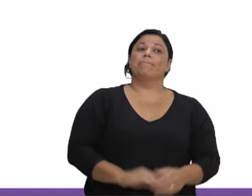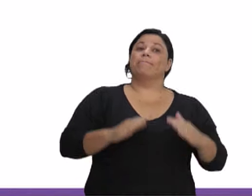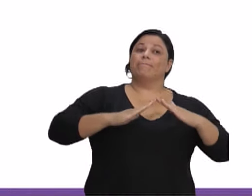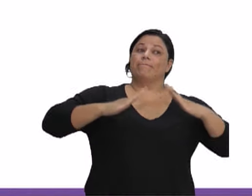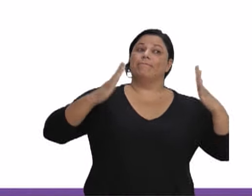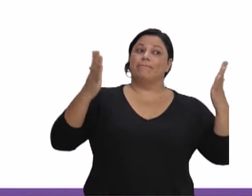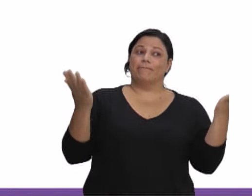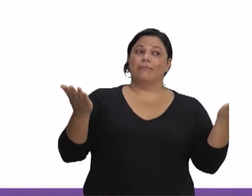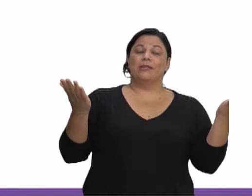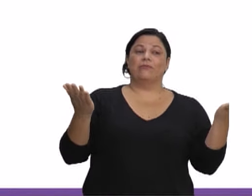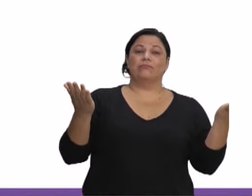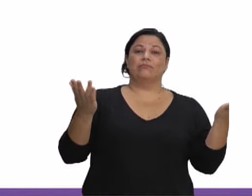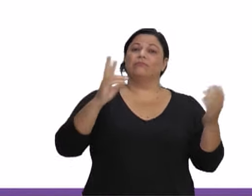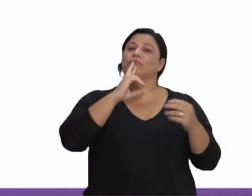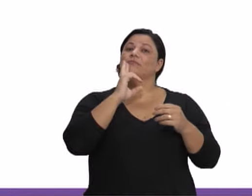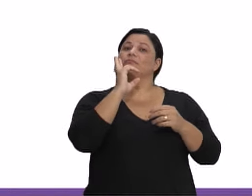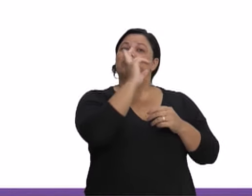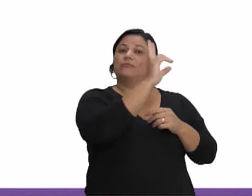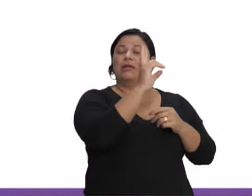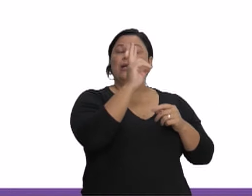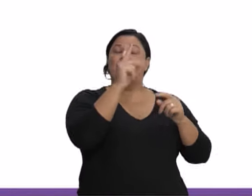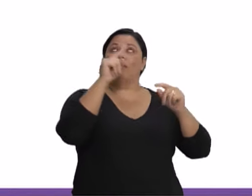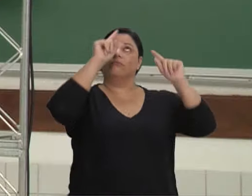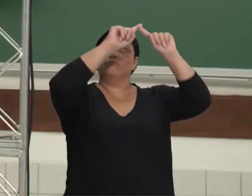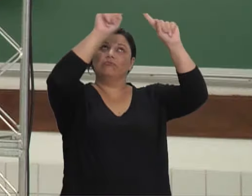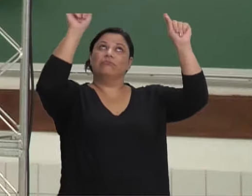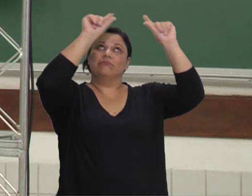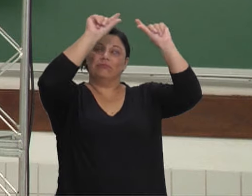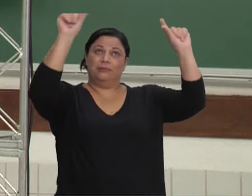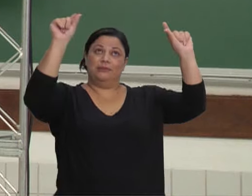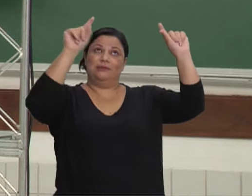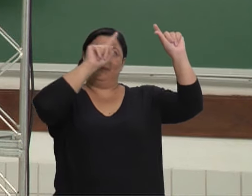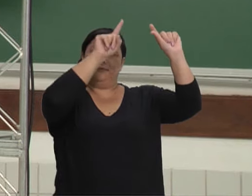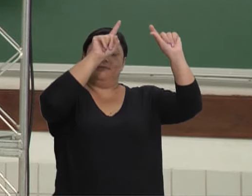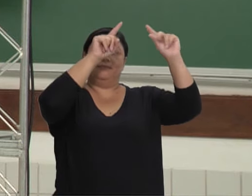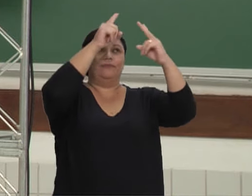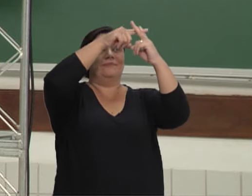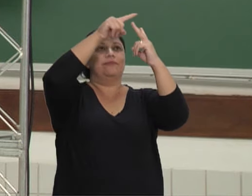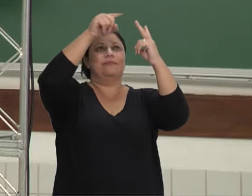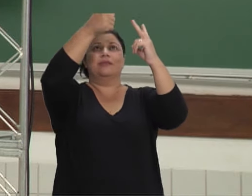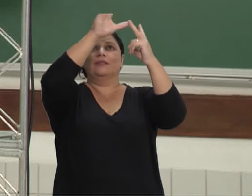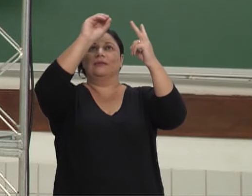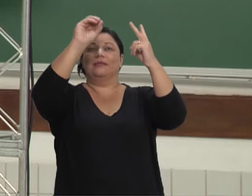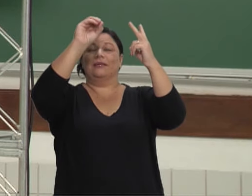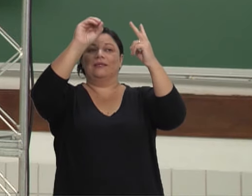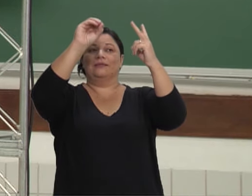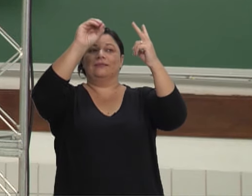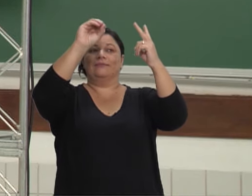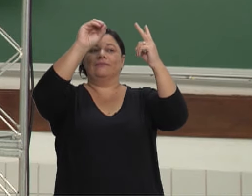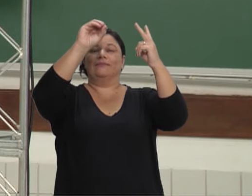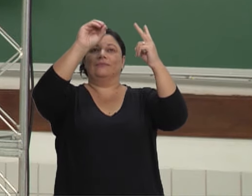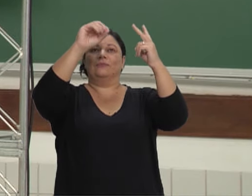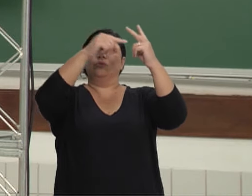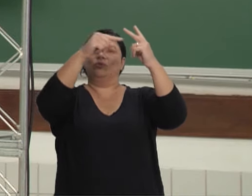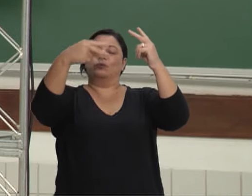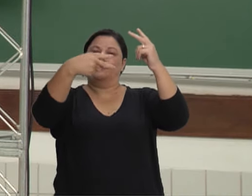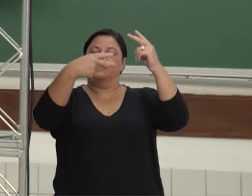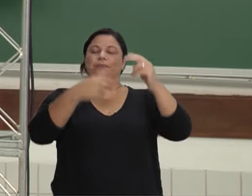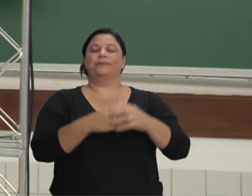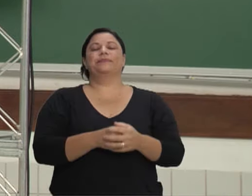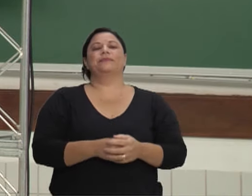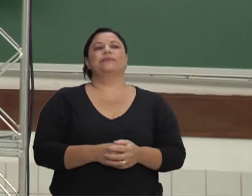Então, resultado, raiz de 10 sobre 2. Segunda questão, questão